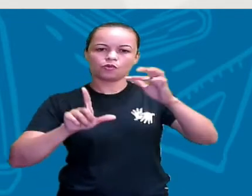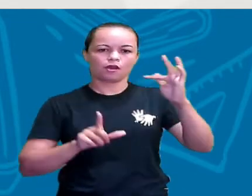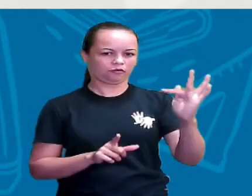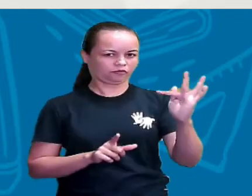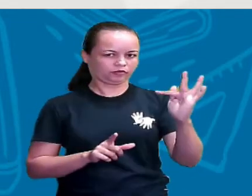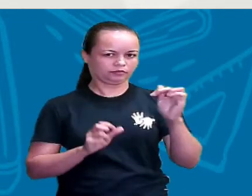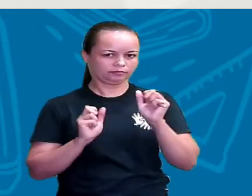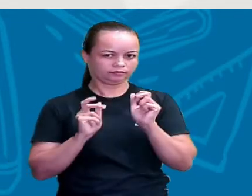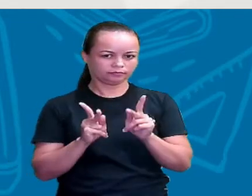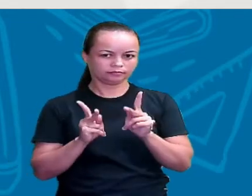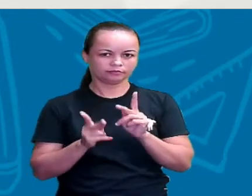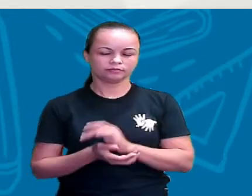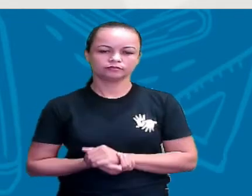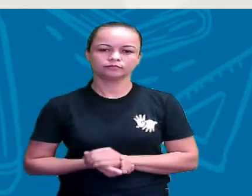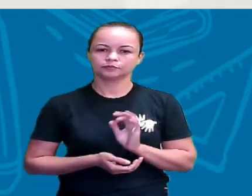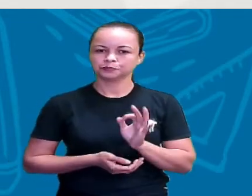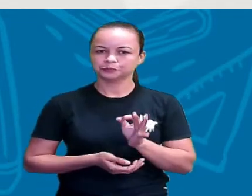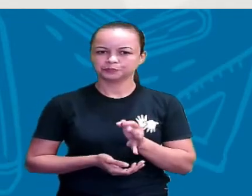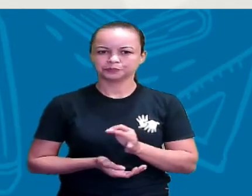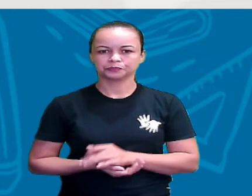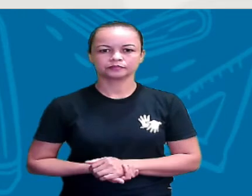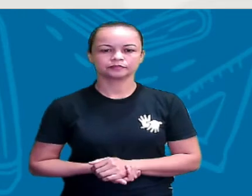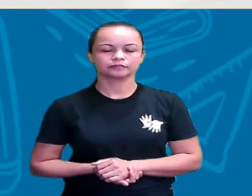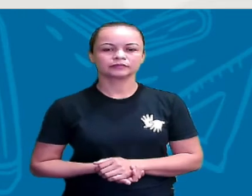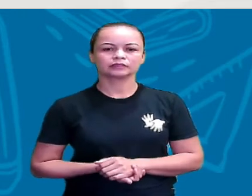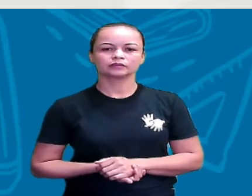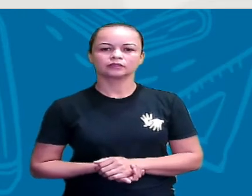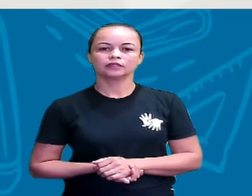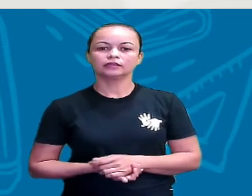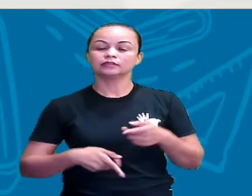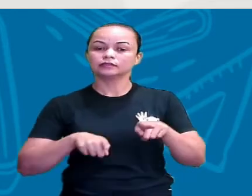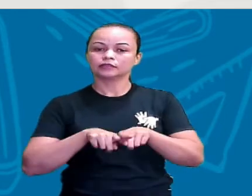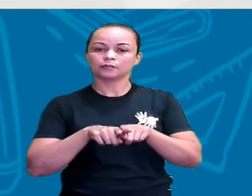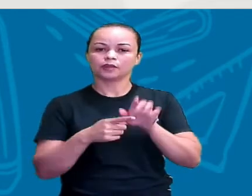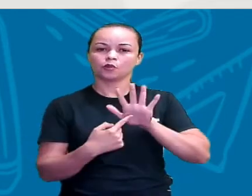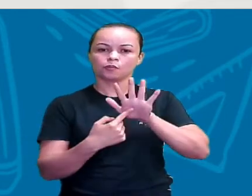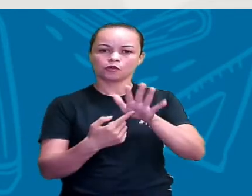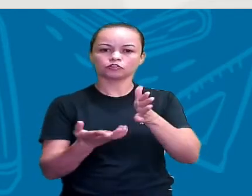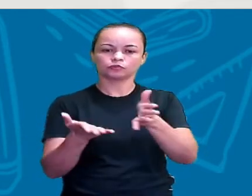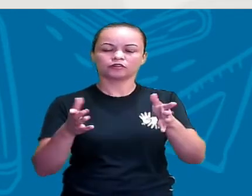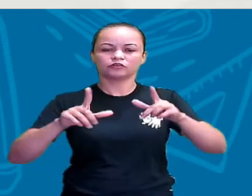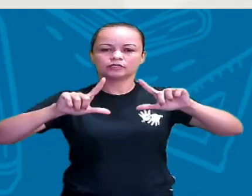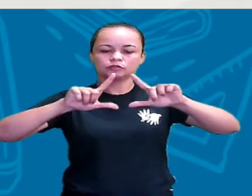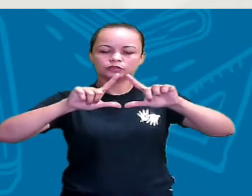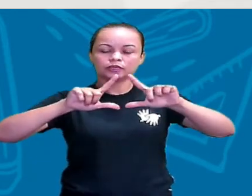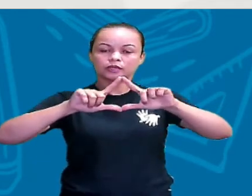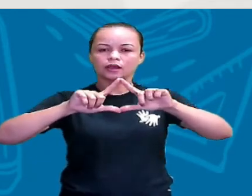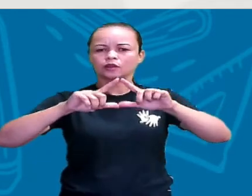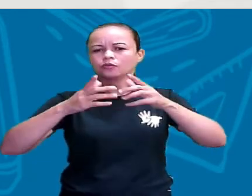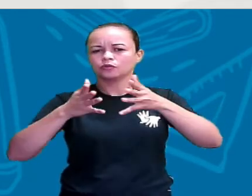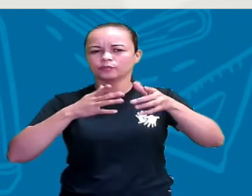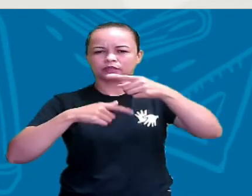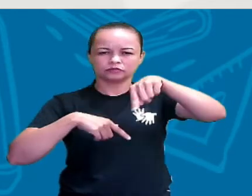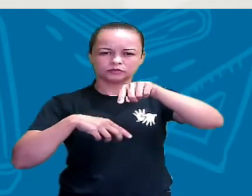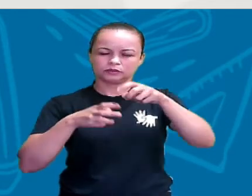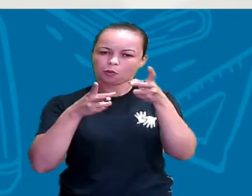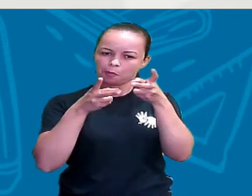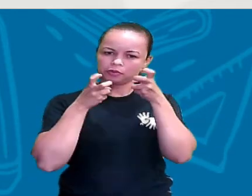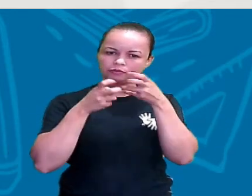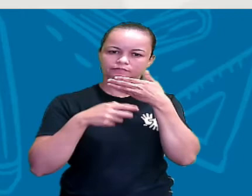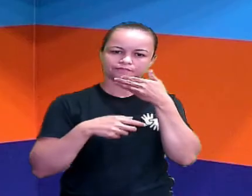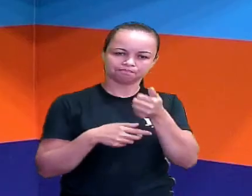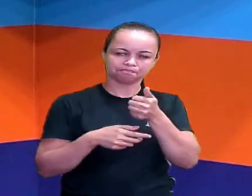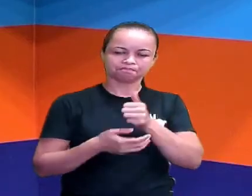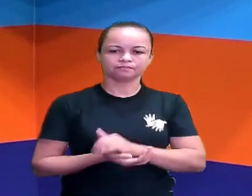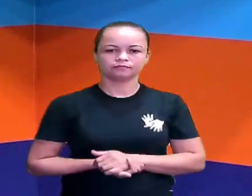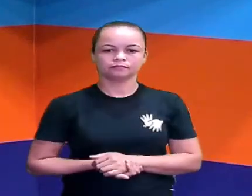ok? Certinho? E trouxe aqui o ângulo, o triângulo, para vocês observarem melhor. Vê só. O